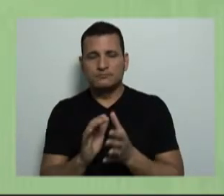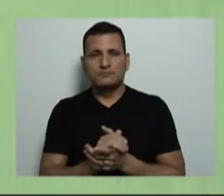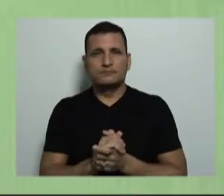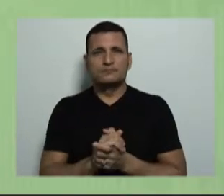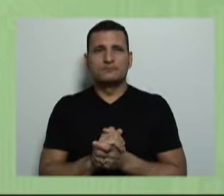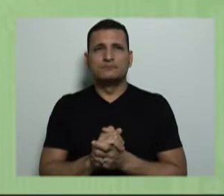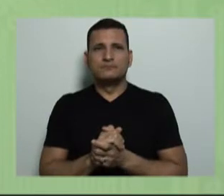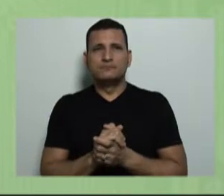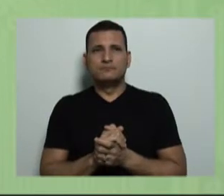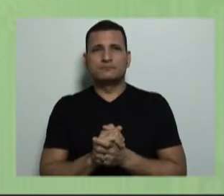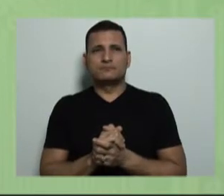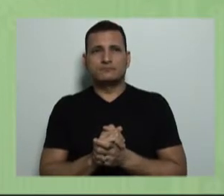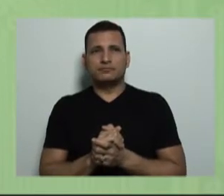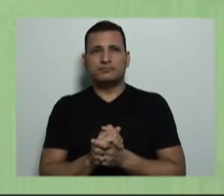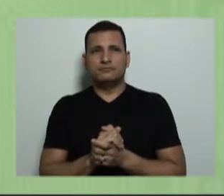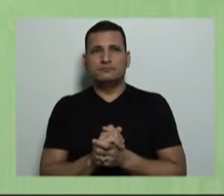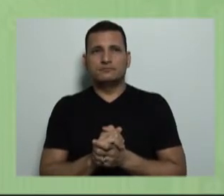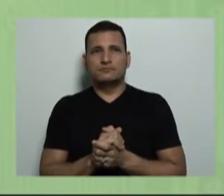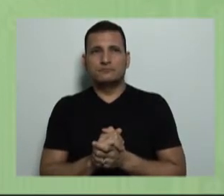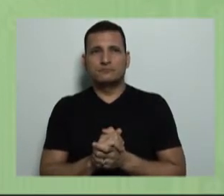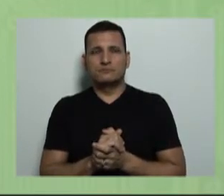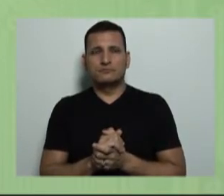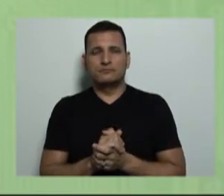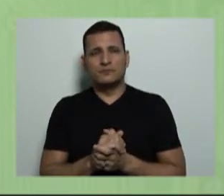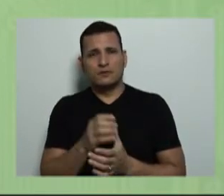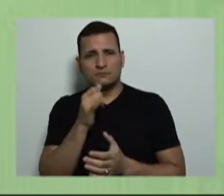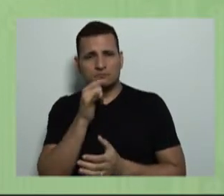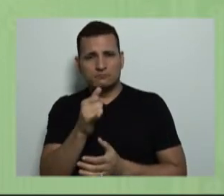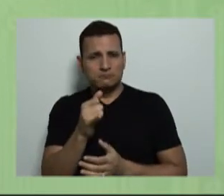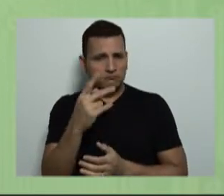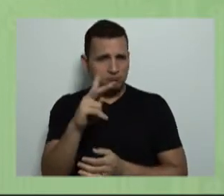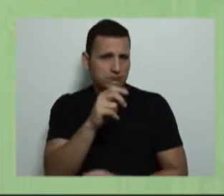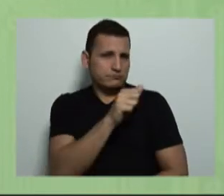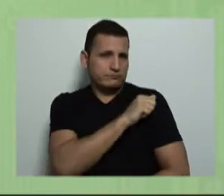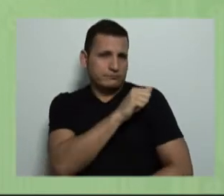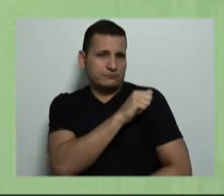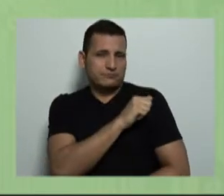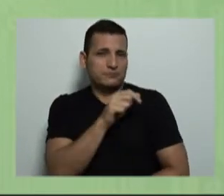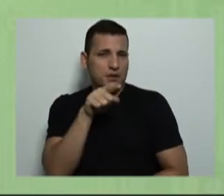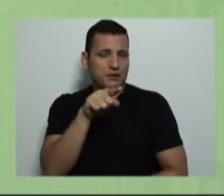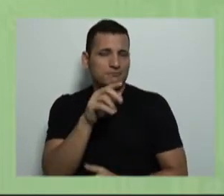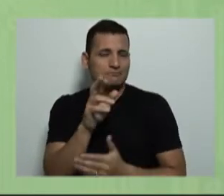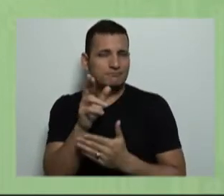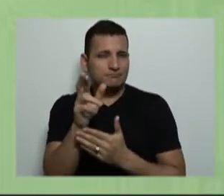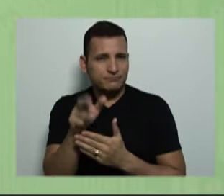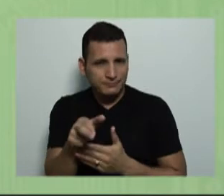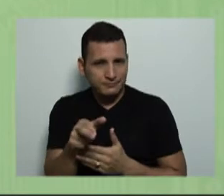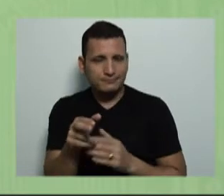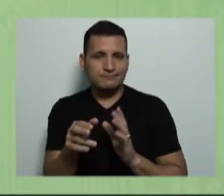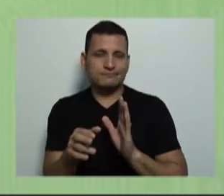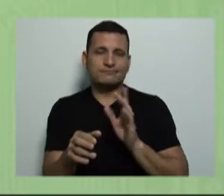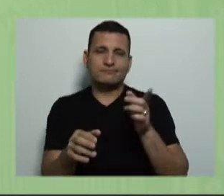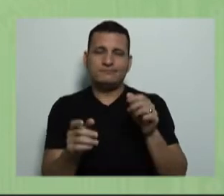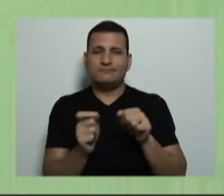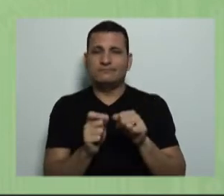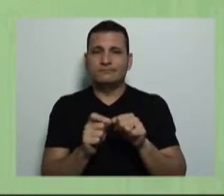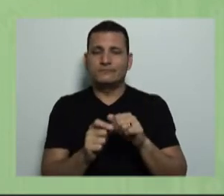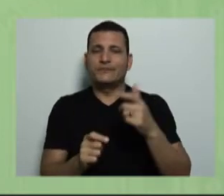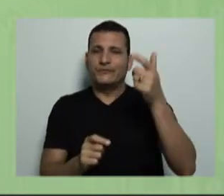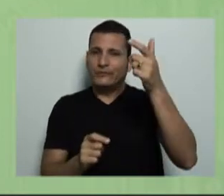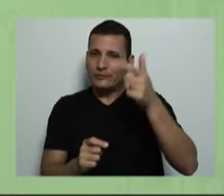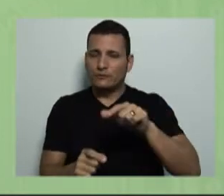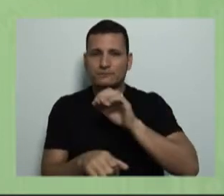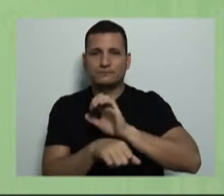orientador, deverá refazer as atividades indicadas. Caso o seu aluno seja reprovado, ele vai ter que fazer um novo estágio, ó lá, conforme diz a lei.